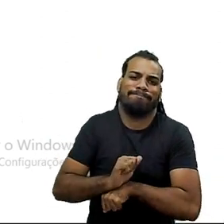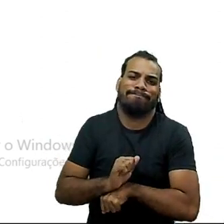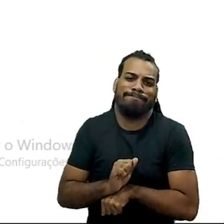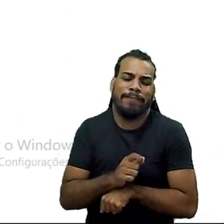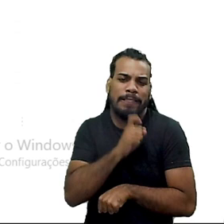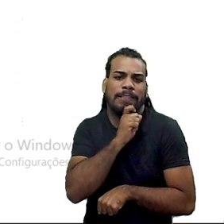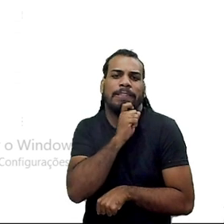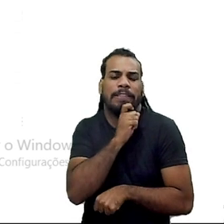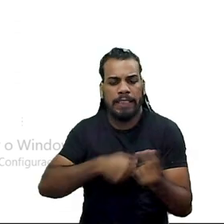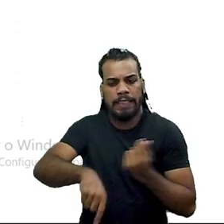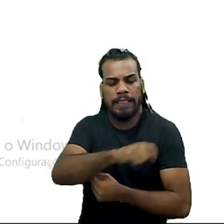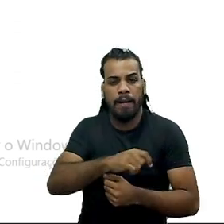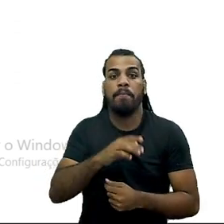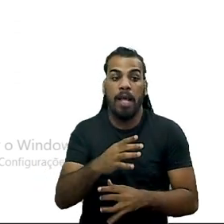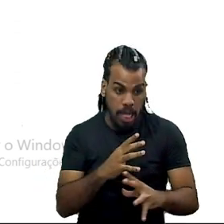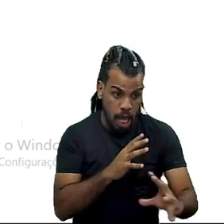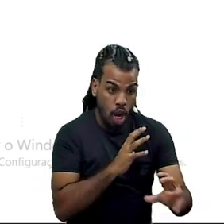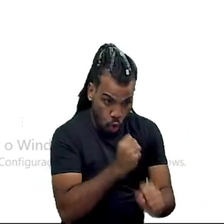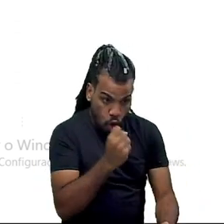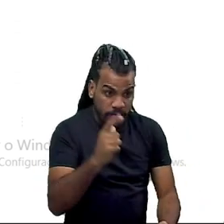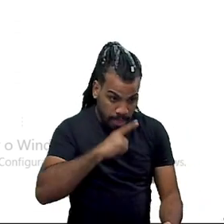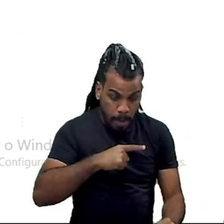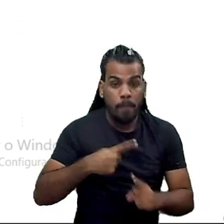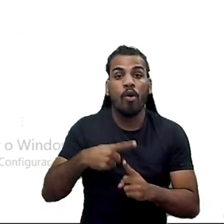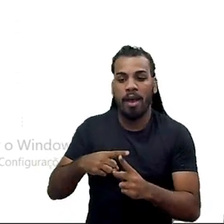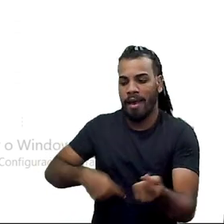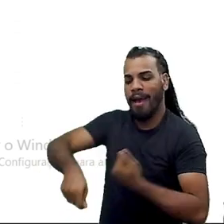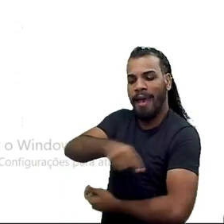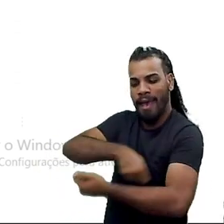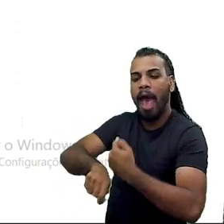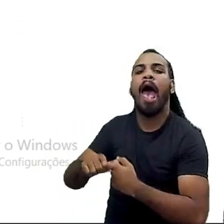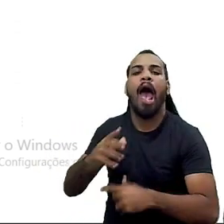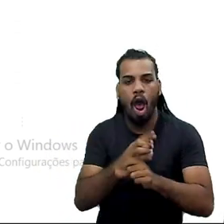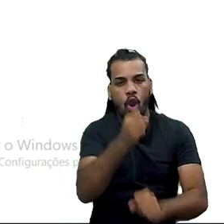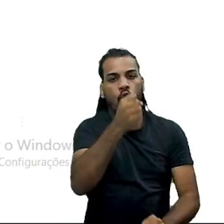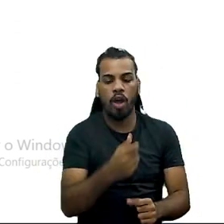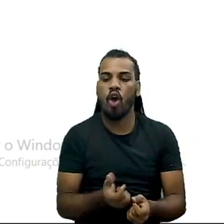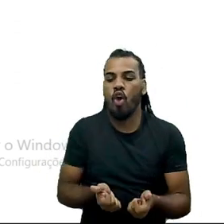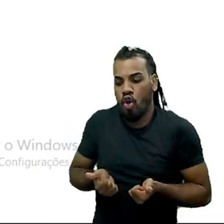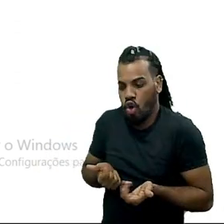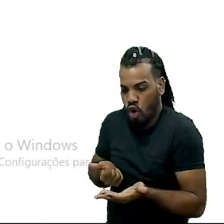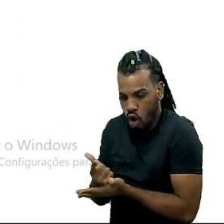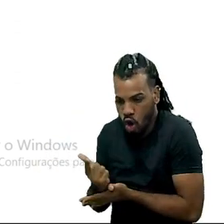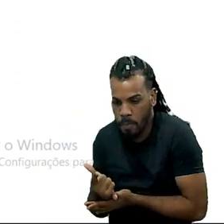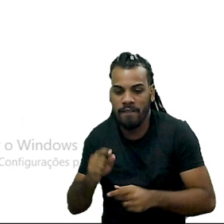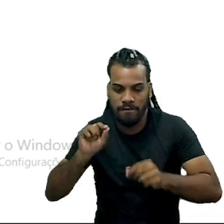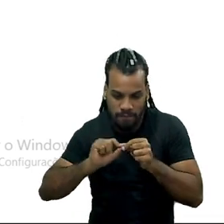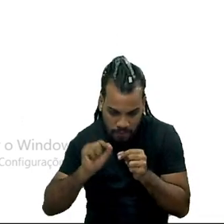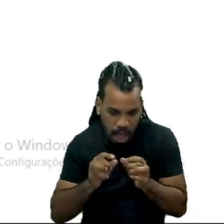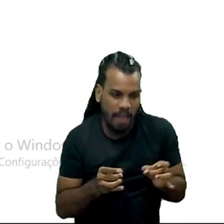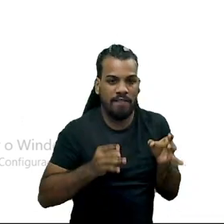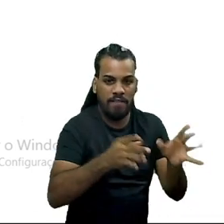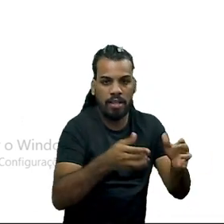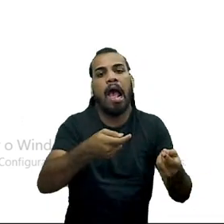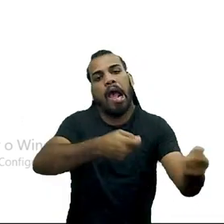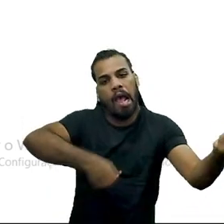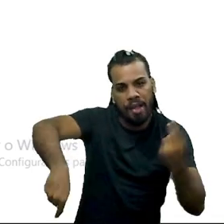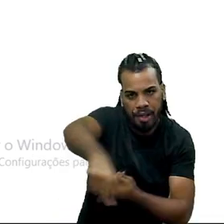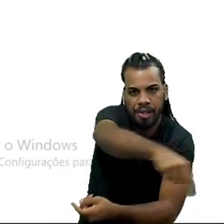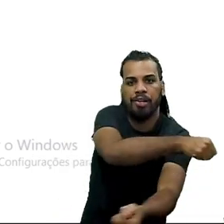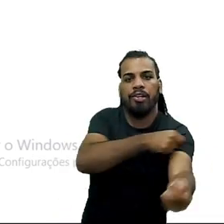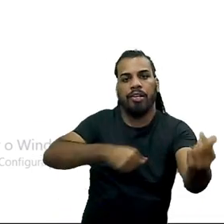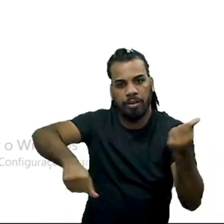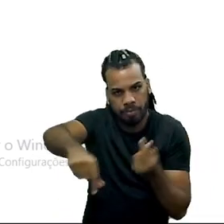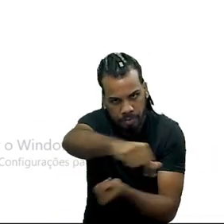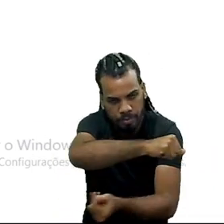ela só lucra quando gira, quando vende. Compra, produz, vende. Isso é que cria as condições da empresa gerar a